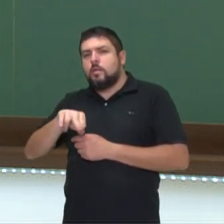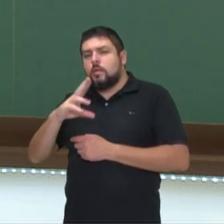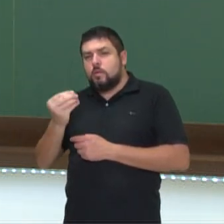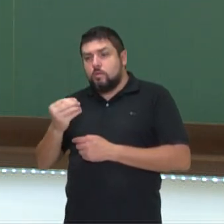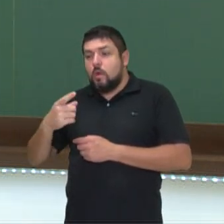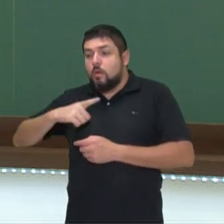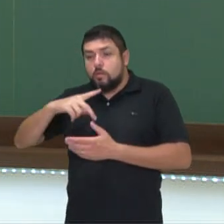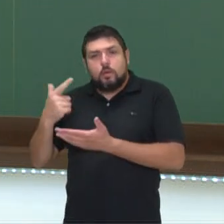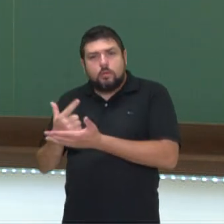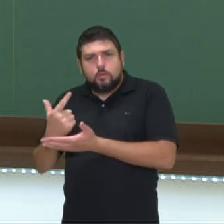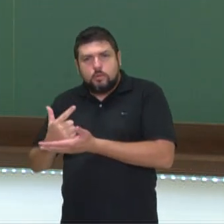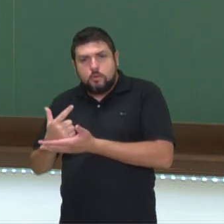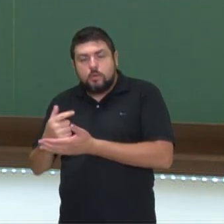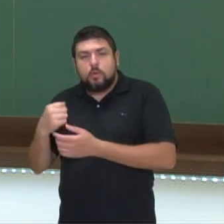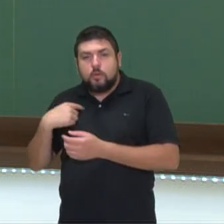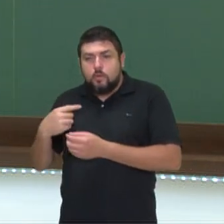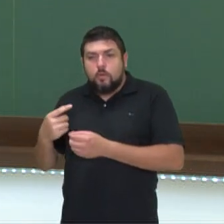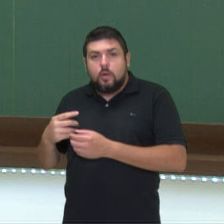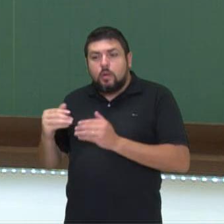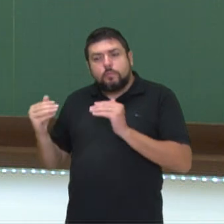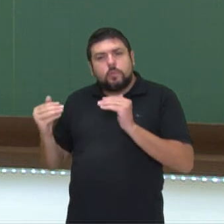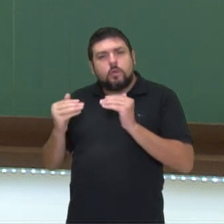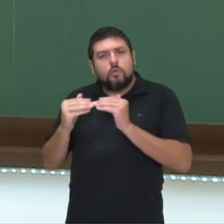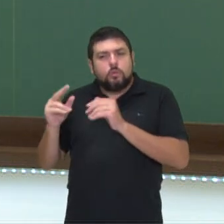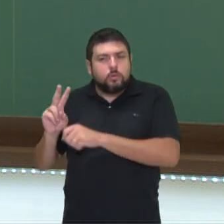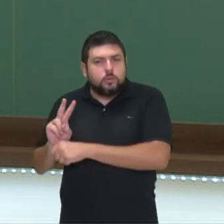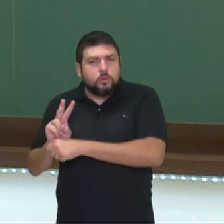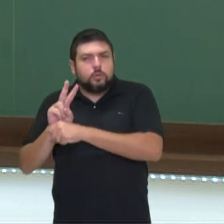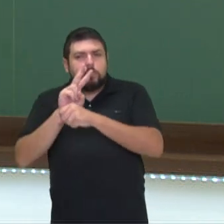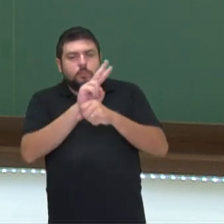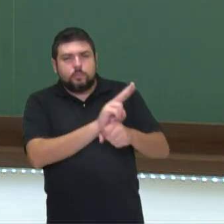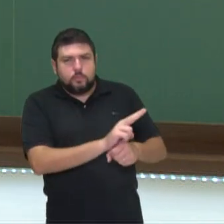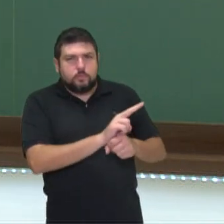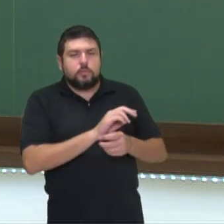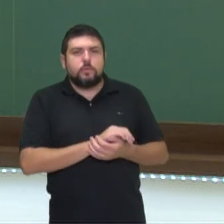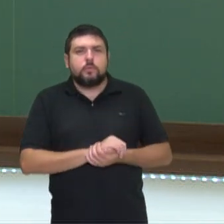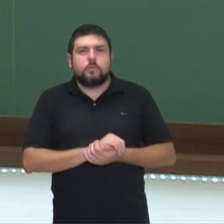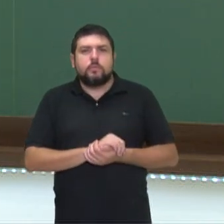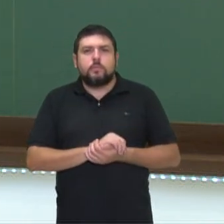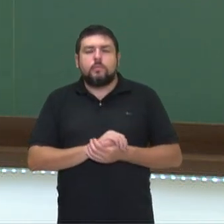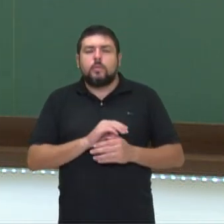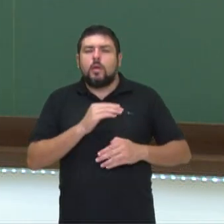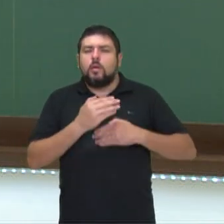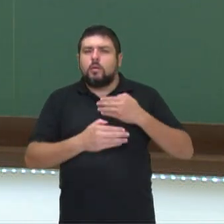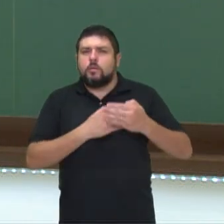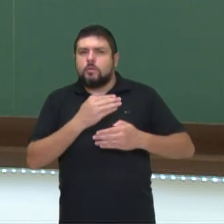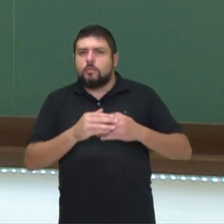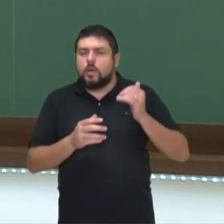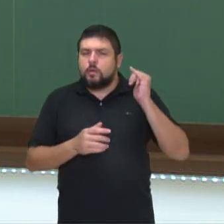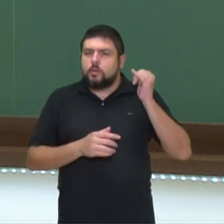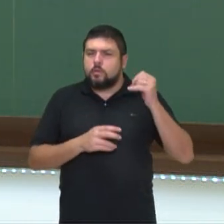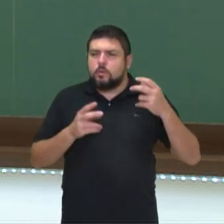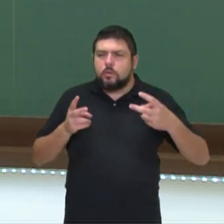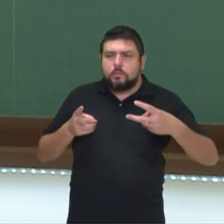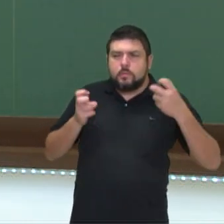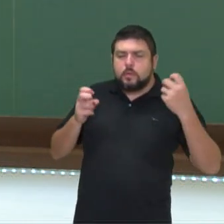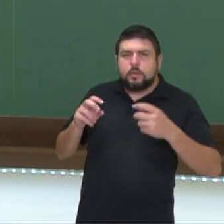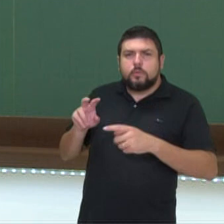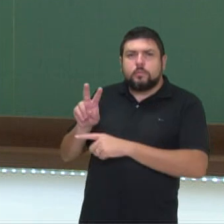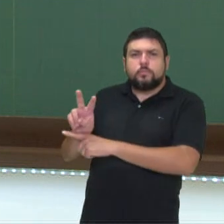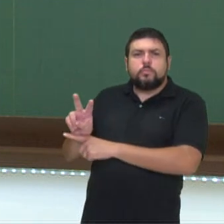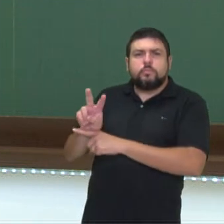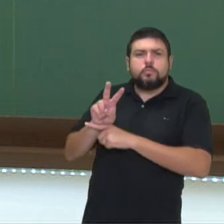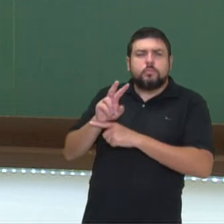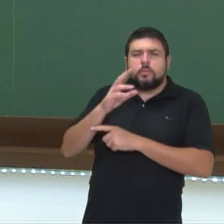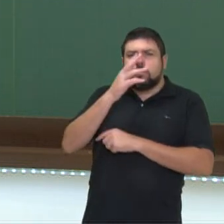dona concorda em emprestar. Somente depois a narradora percebe que esse empréstimo vai demorar um pouco de